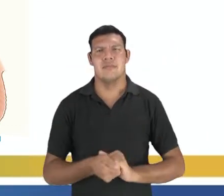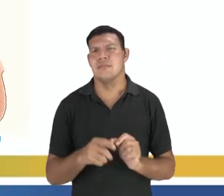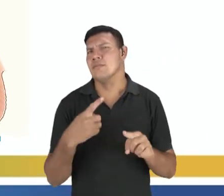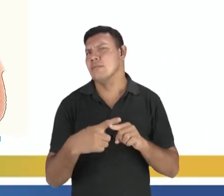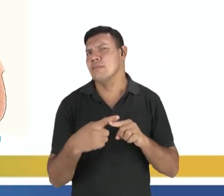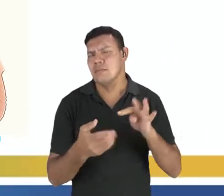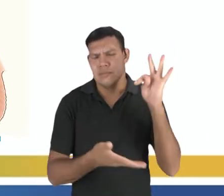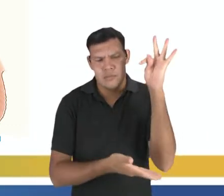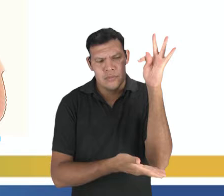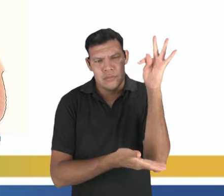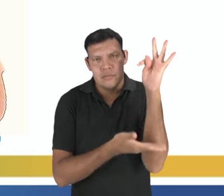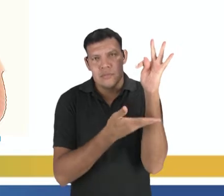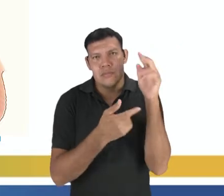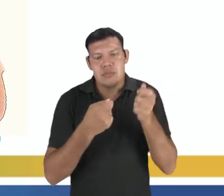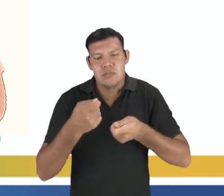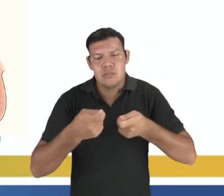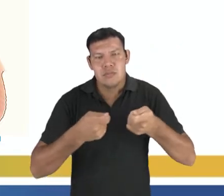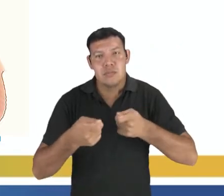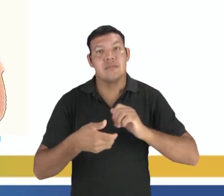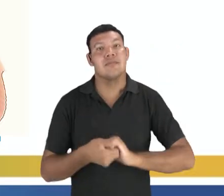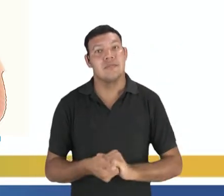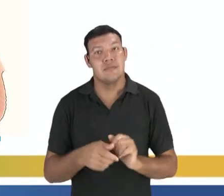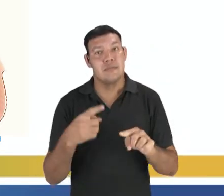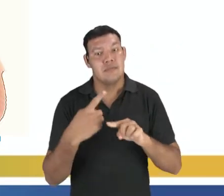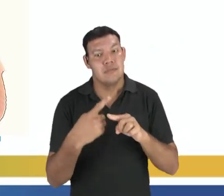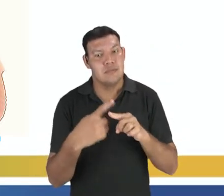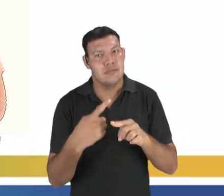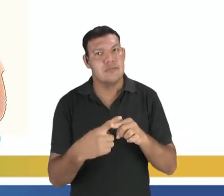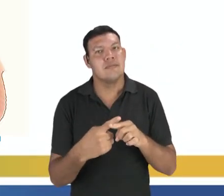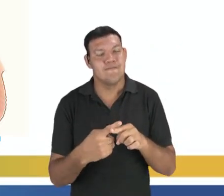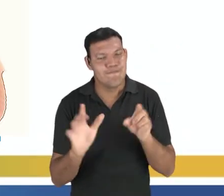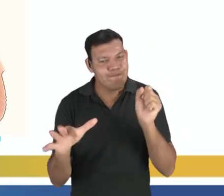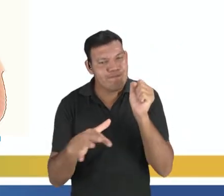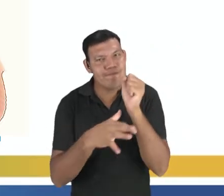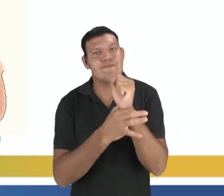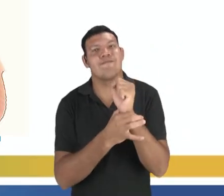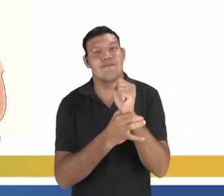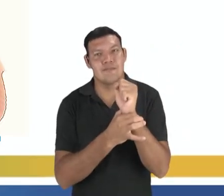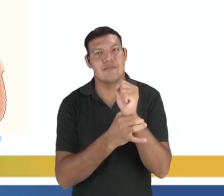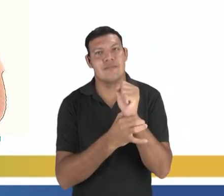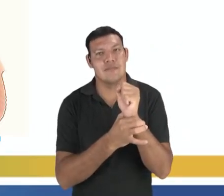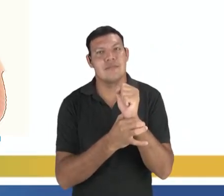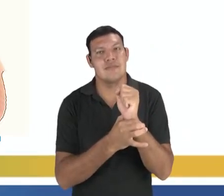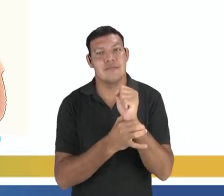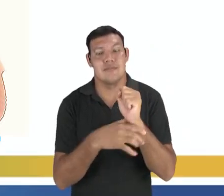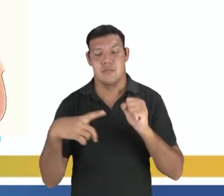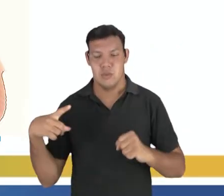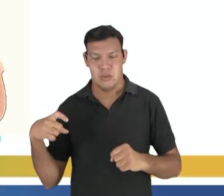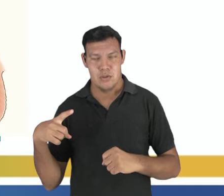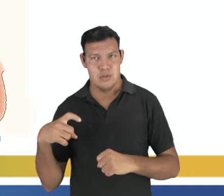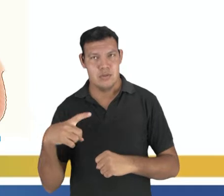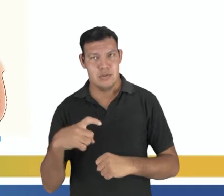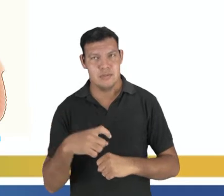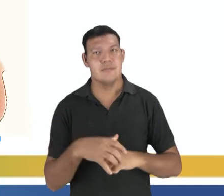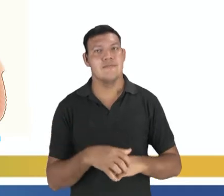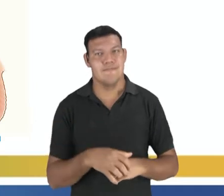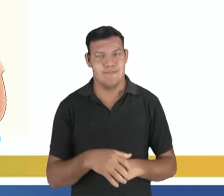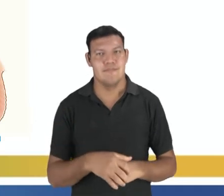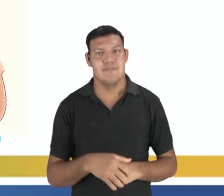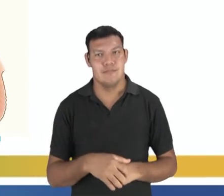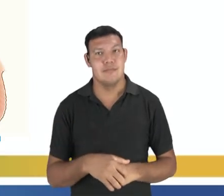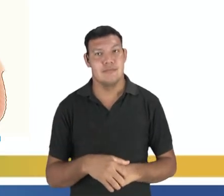ter um controle de temperatura? Porque é essa temperatura que vai garantir com que os espermatozoides se